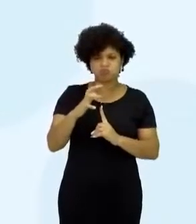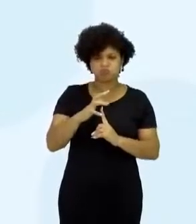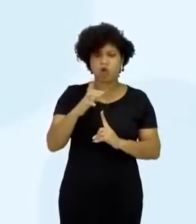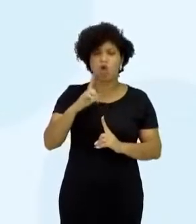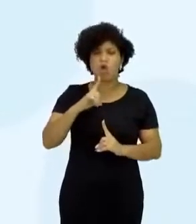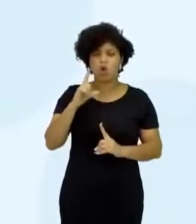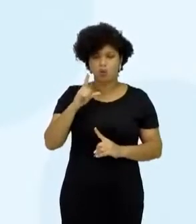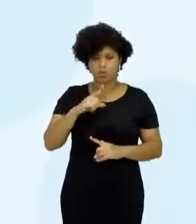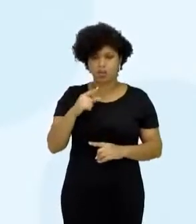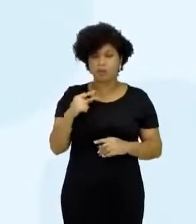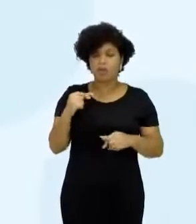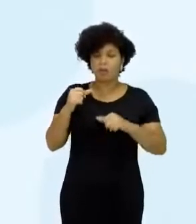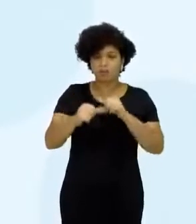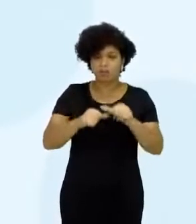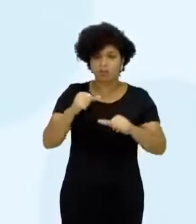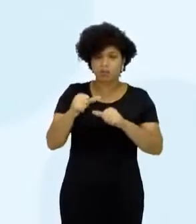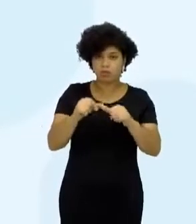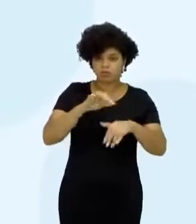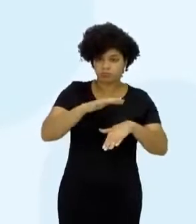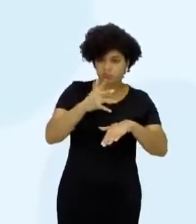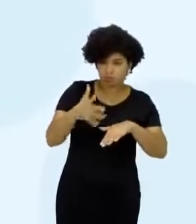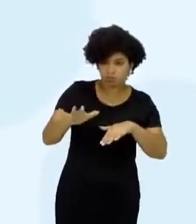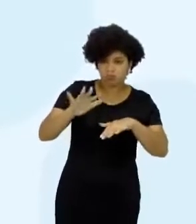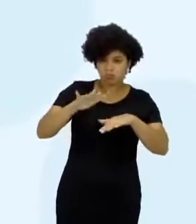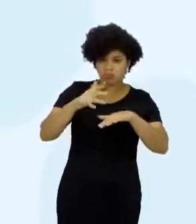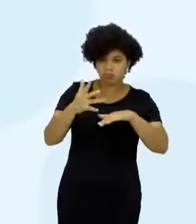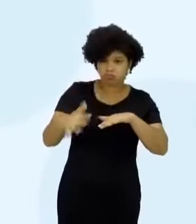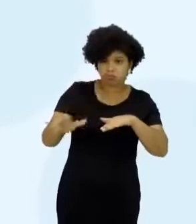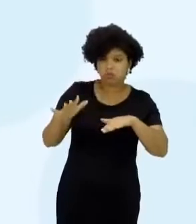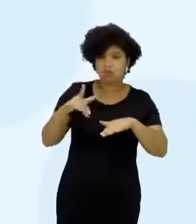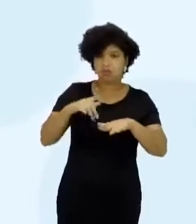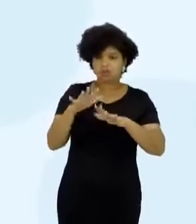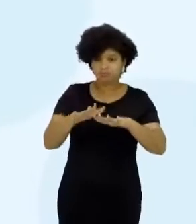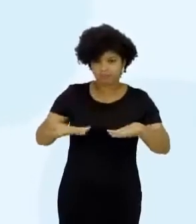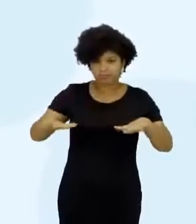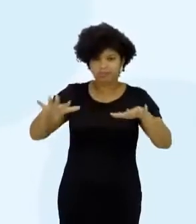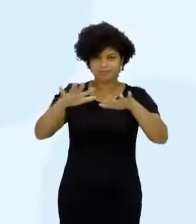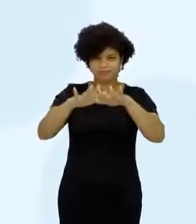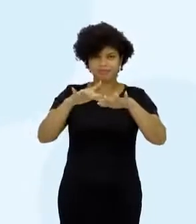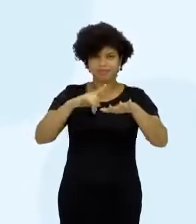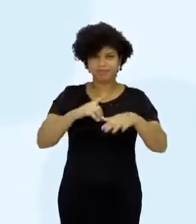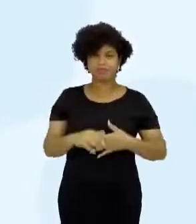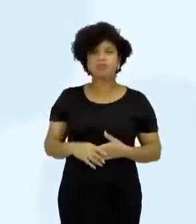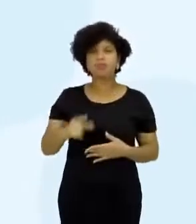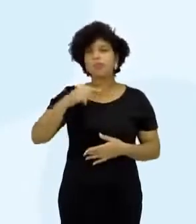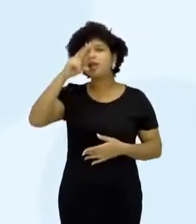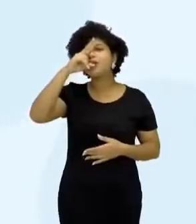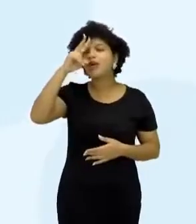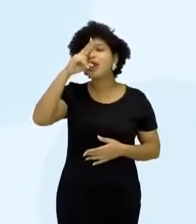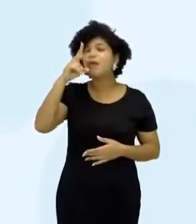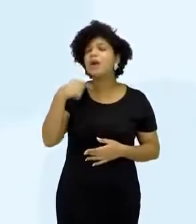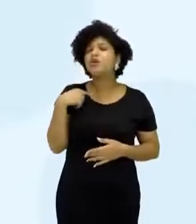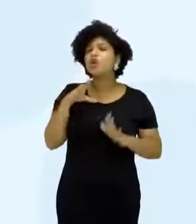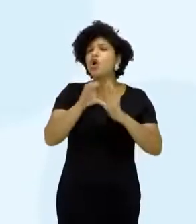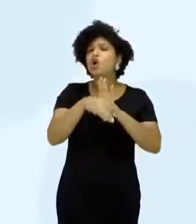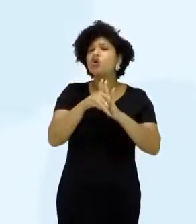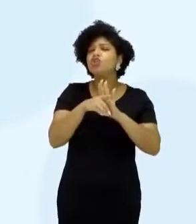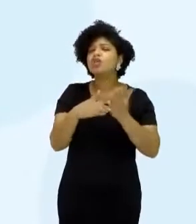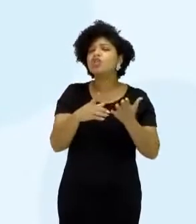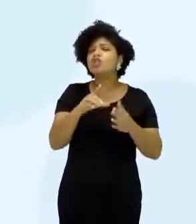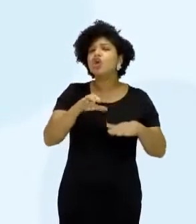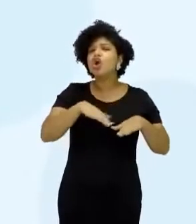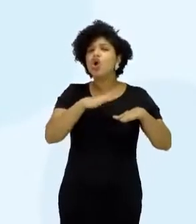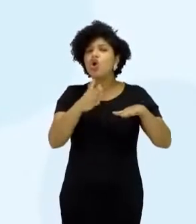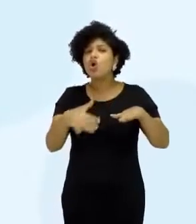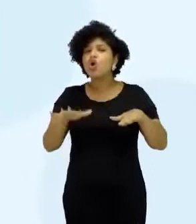à representação da onda que vai se propagando nessa região. Beleza aí? Só para a gente relembrar um pouquinho o conceito de